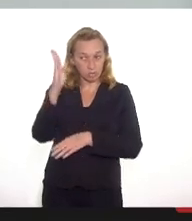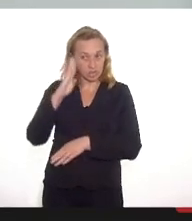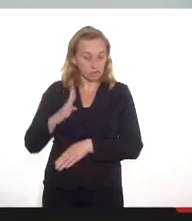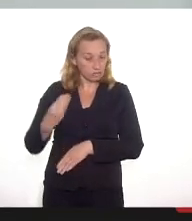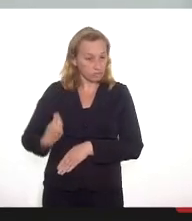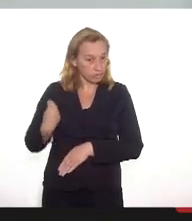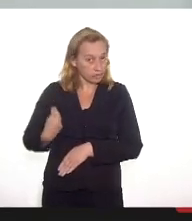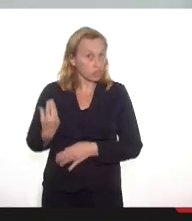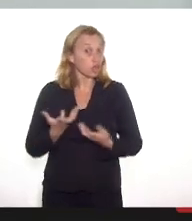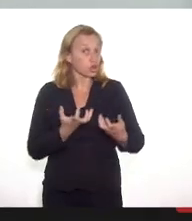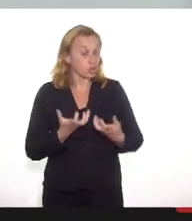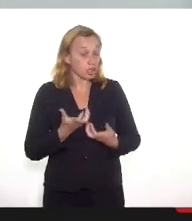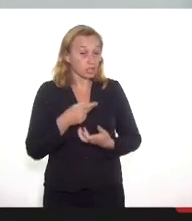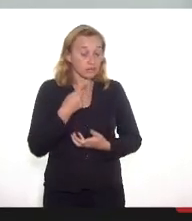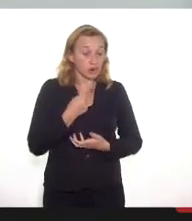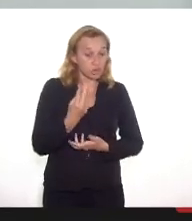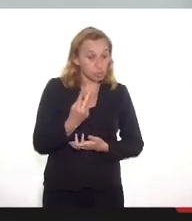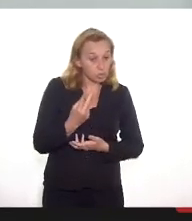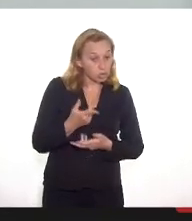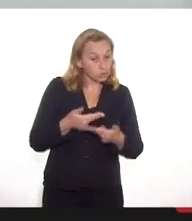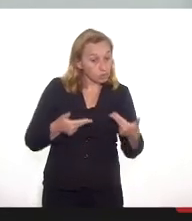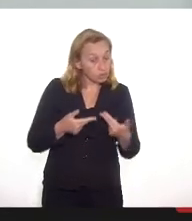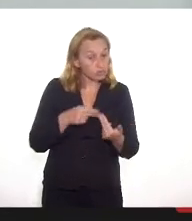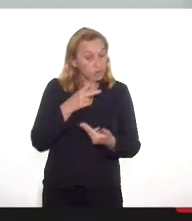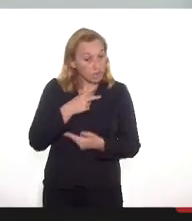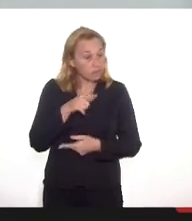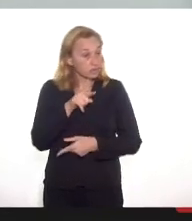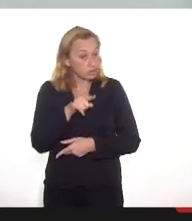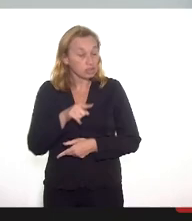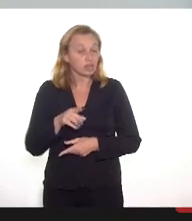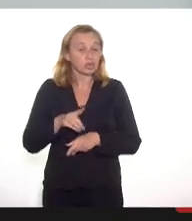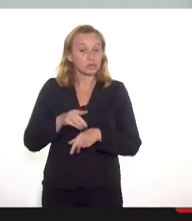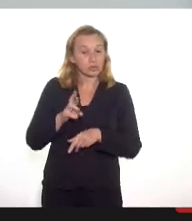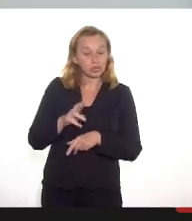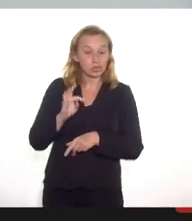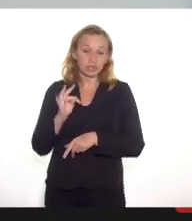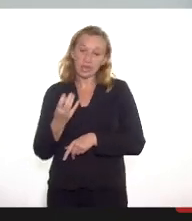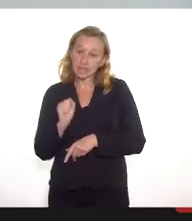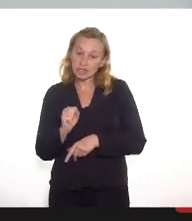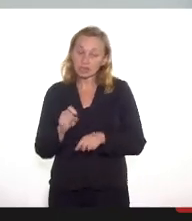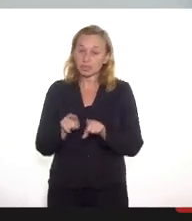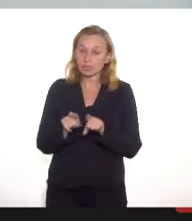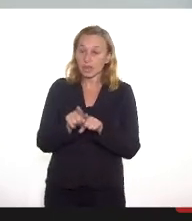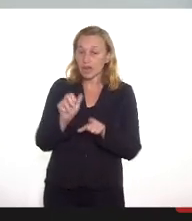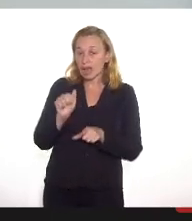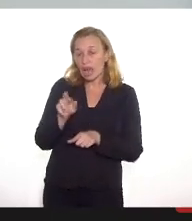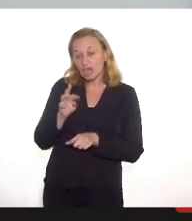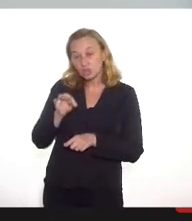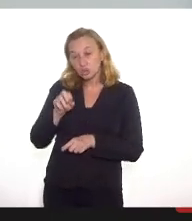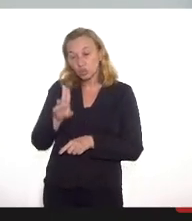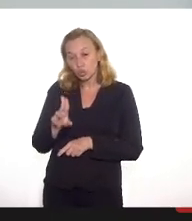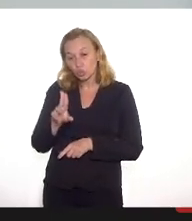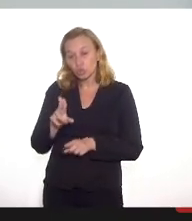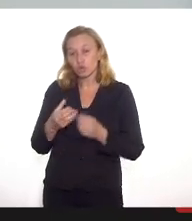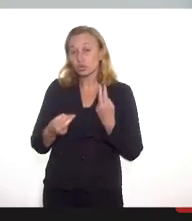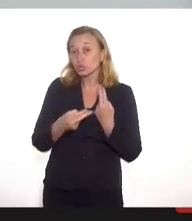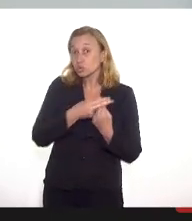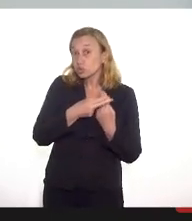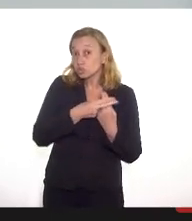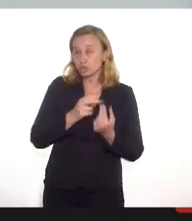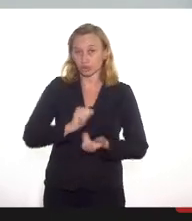está em frontal e eu queria só recuperar duas coisas foram muito bem colocadas pela Doutora Taísa e pela tua o SUS